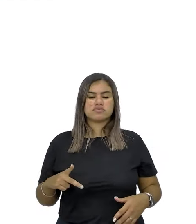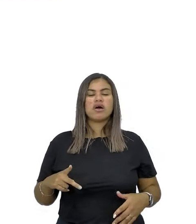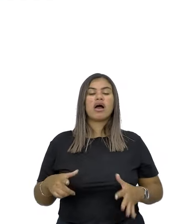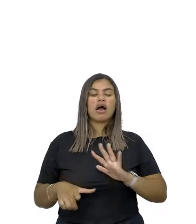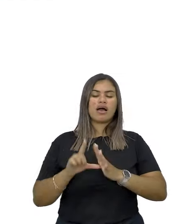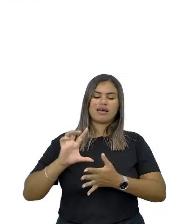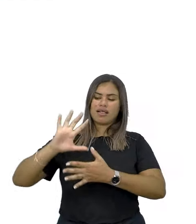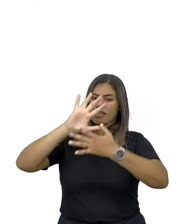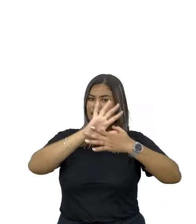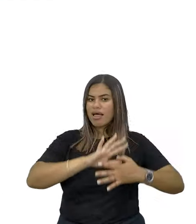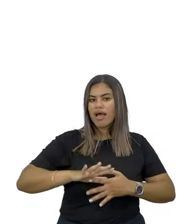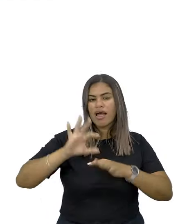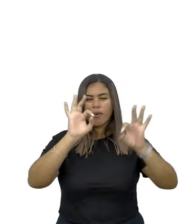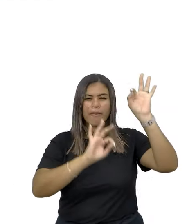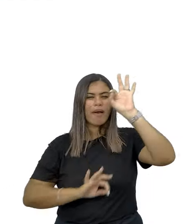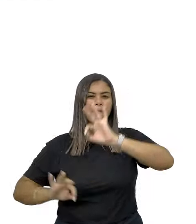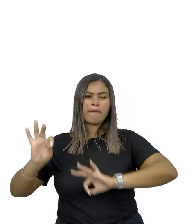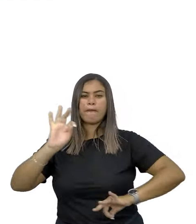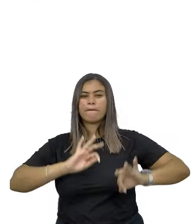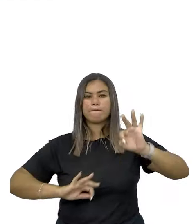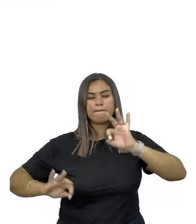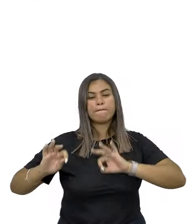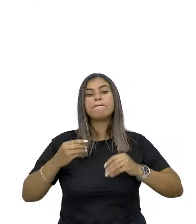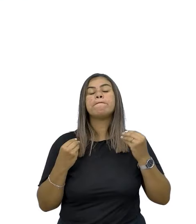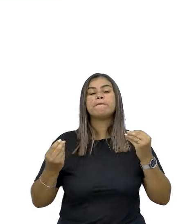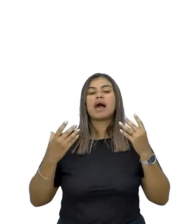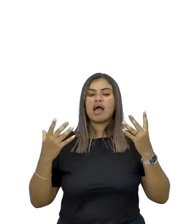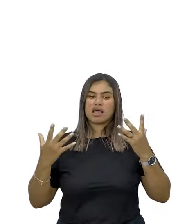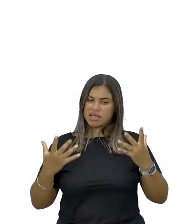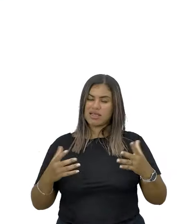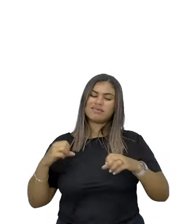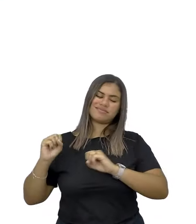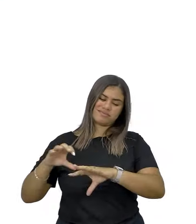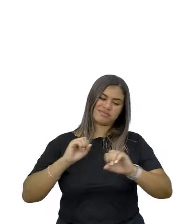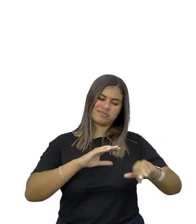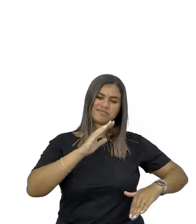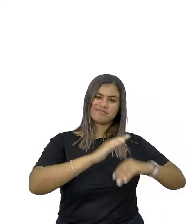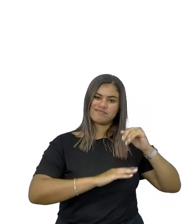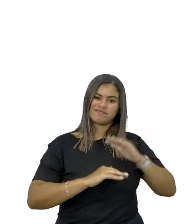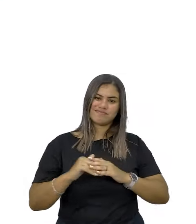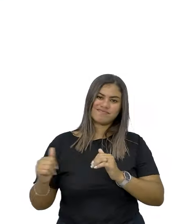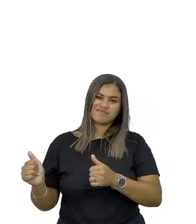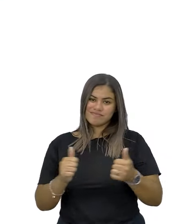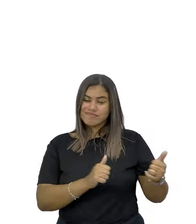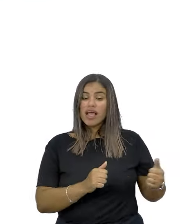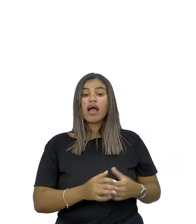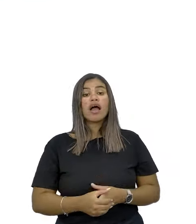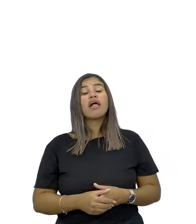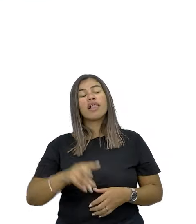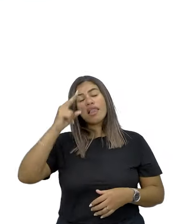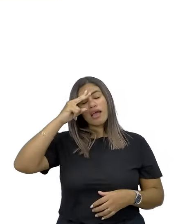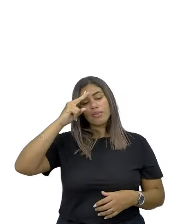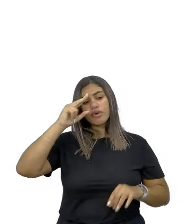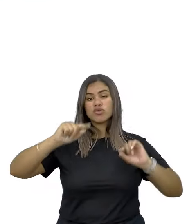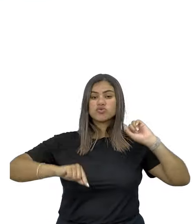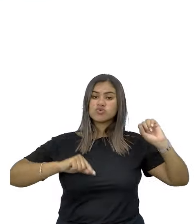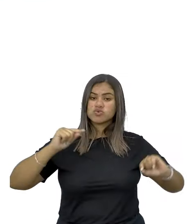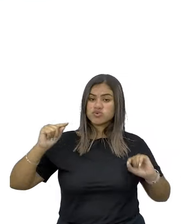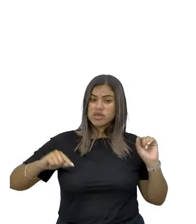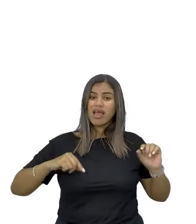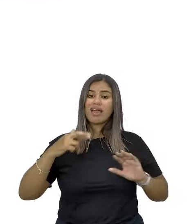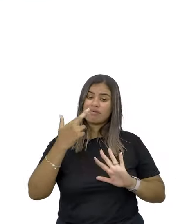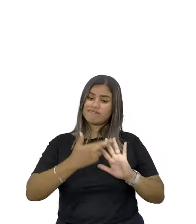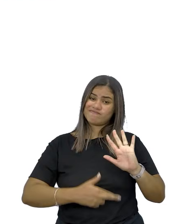de habilidade, eu consigo preparar essas aulas para a gente poder dar conta desse meu aluno. Lembrando que, infelizmente, né, isso é uma